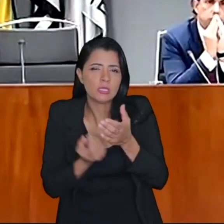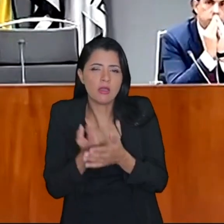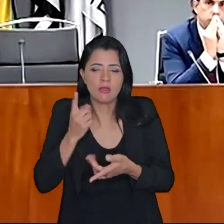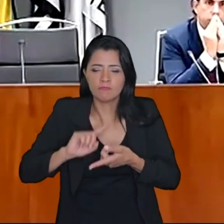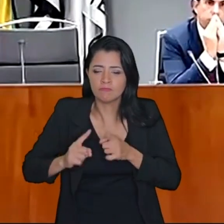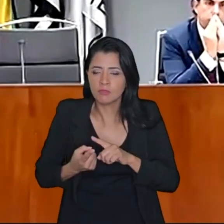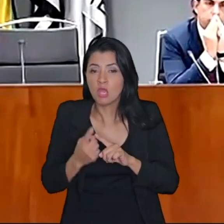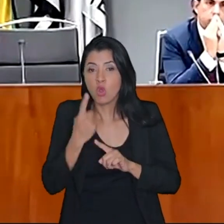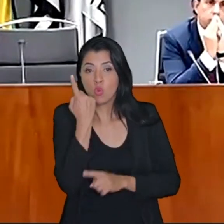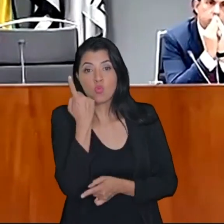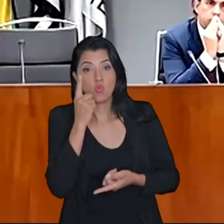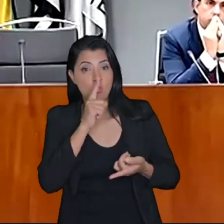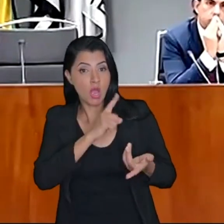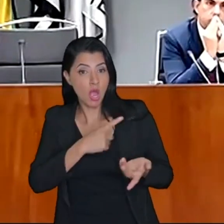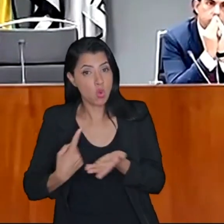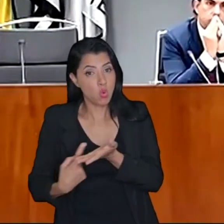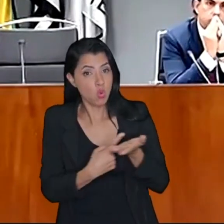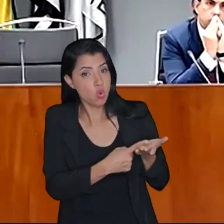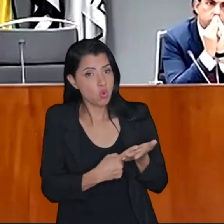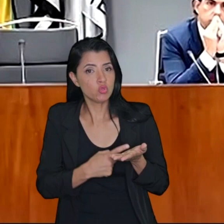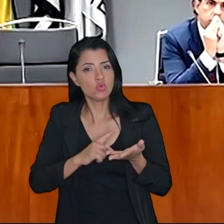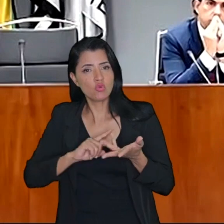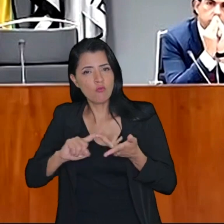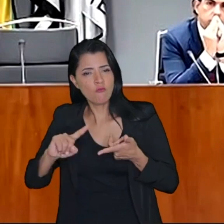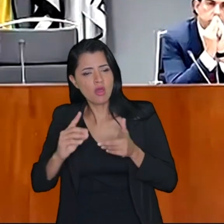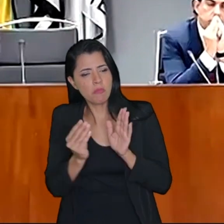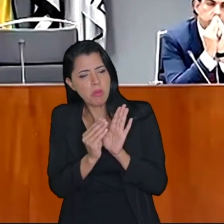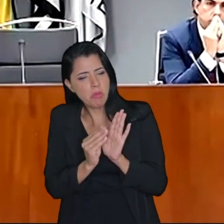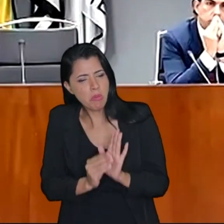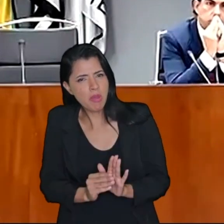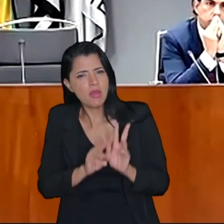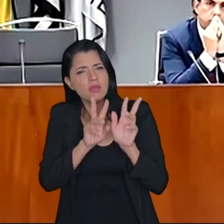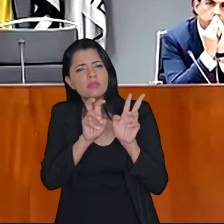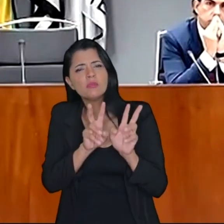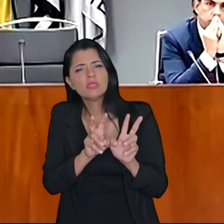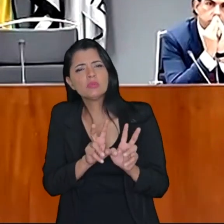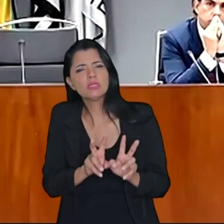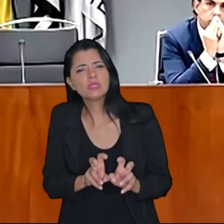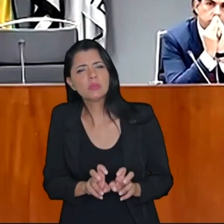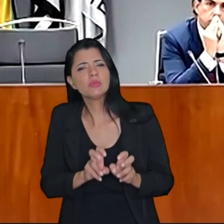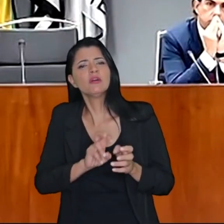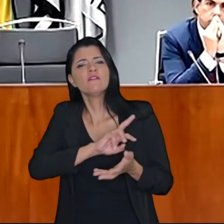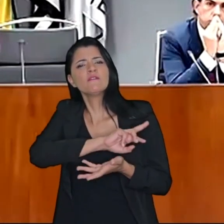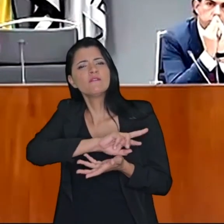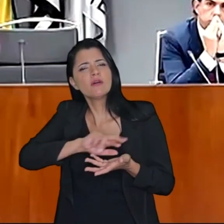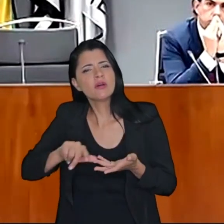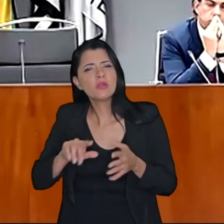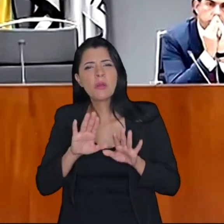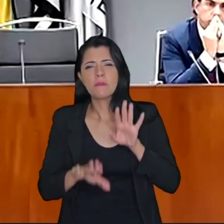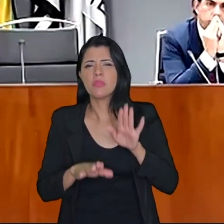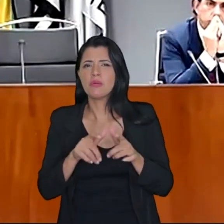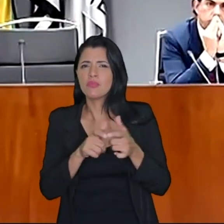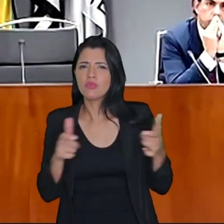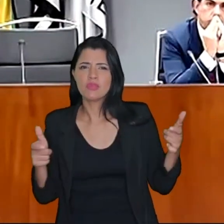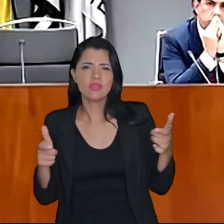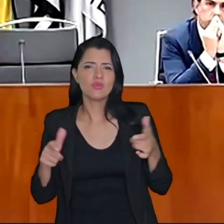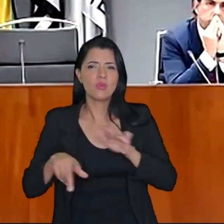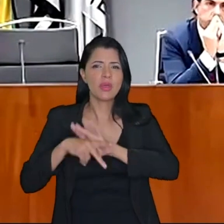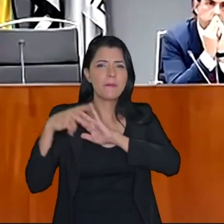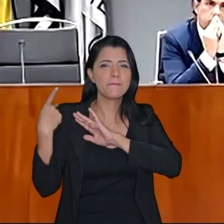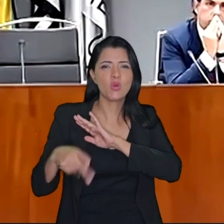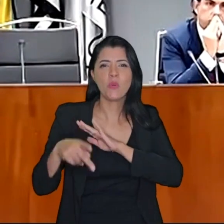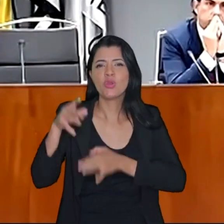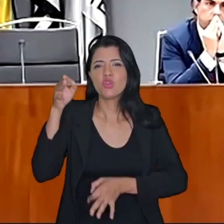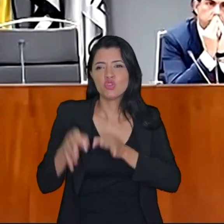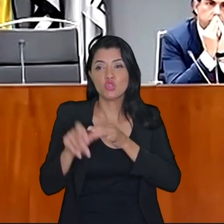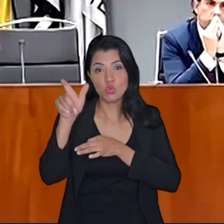de colaboração com diversos anexos sobre diversos temas. E muitos deles não eram da competência do juiz que